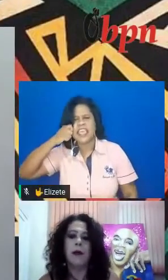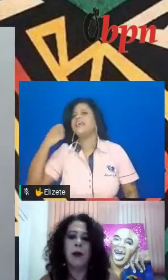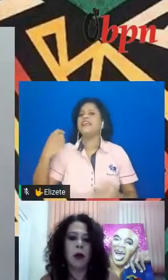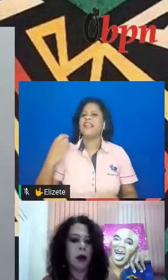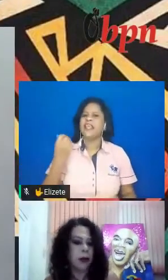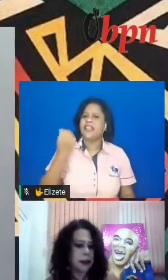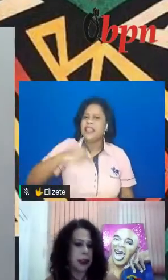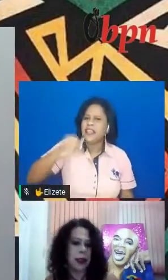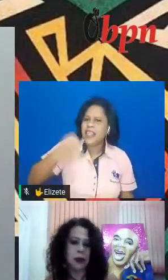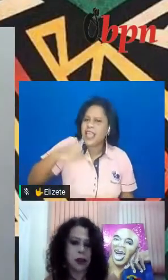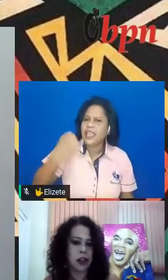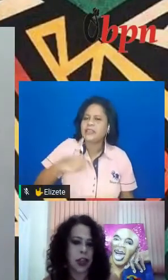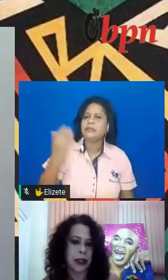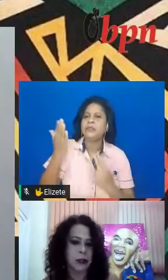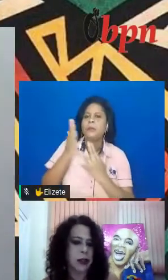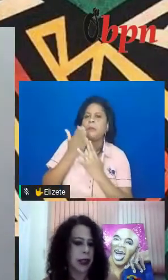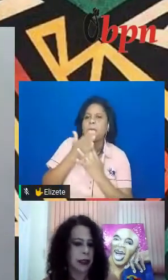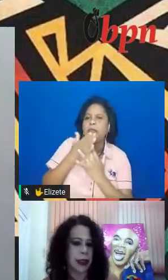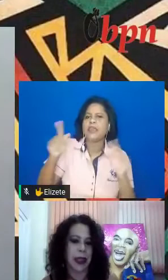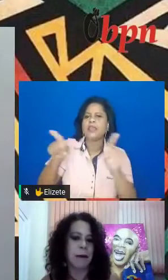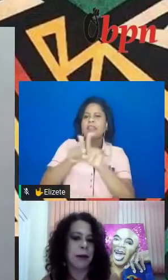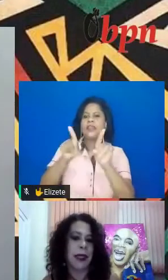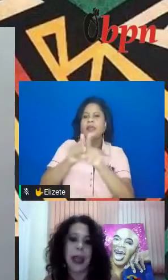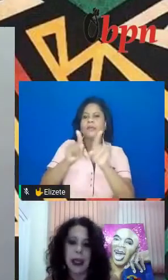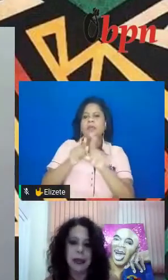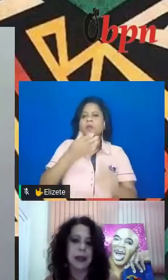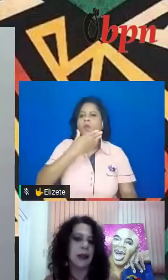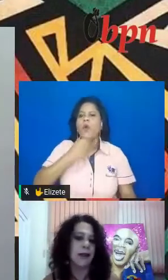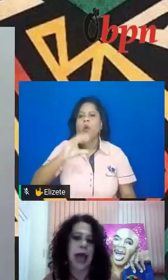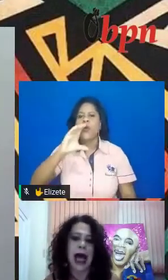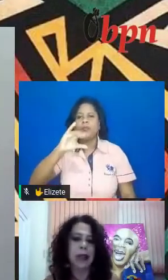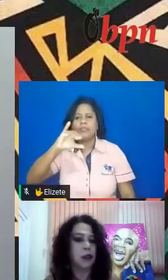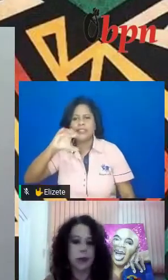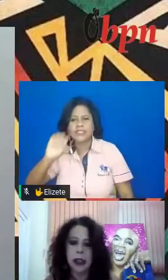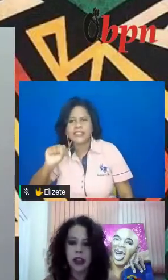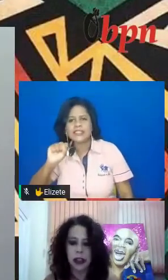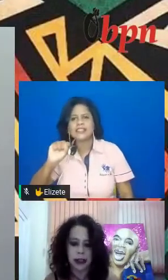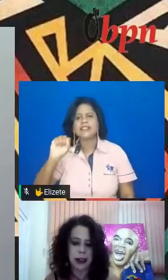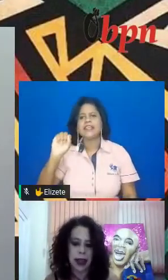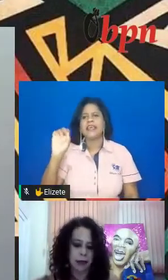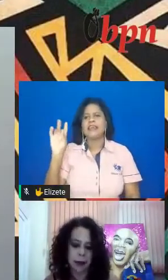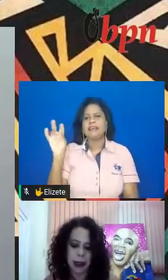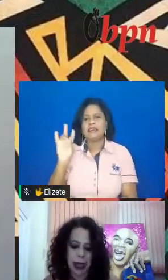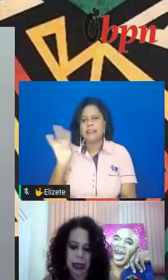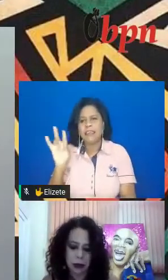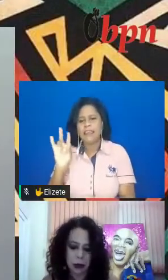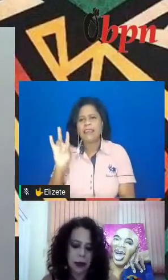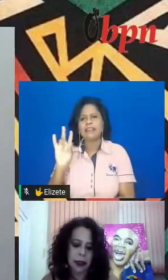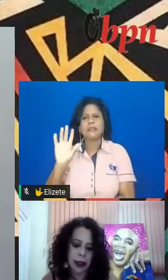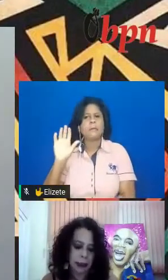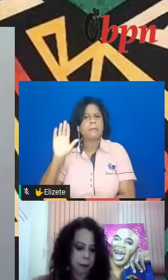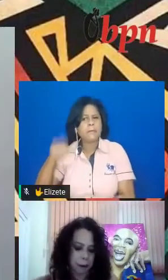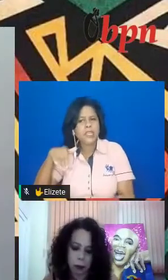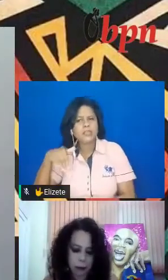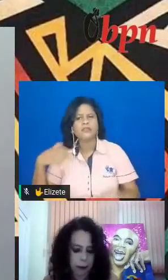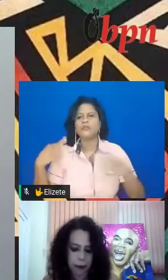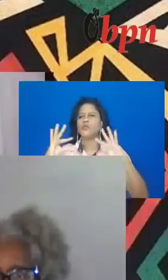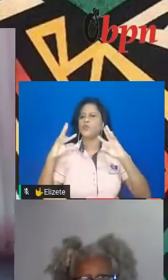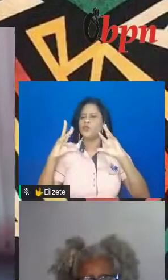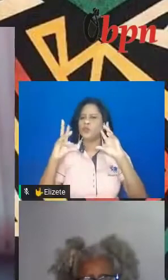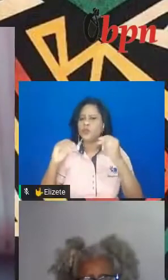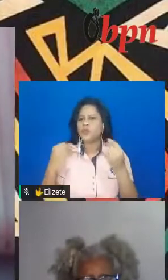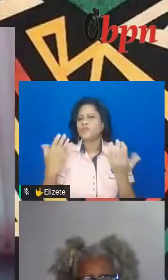bissexuais, por homens negros, cisgêneros, gays, viados, bichas, afeminados, né?